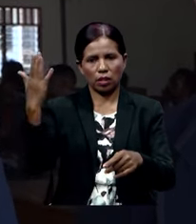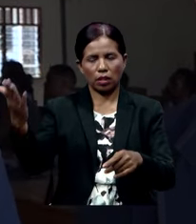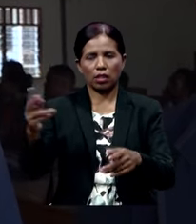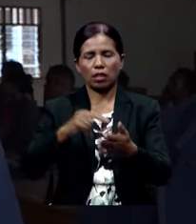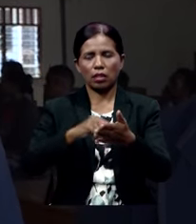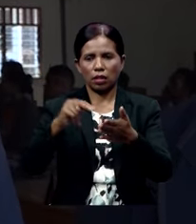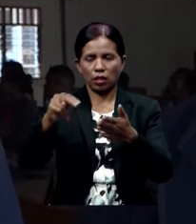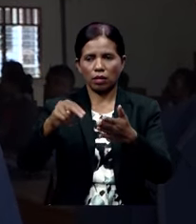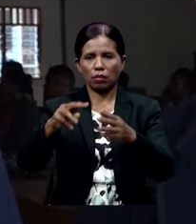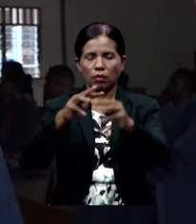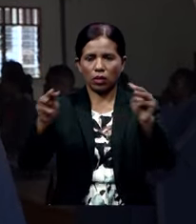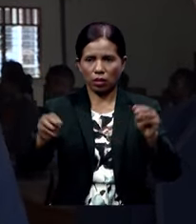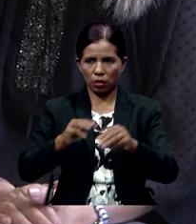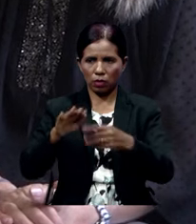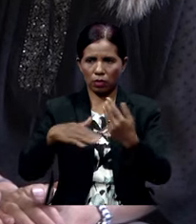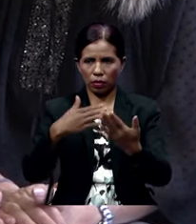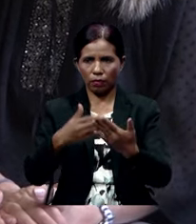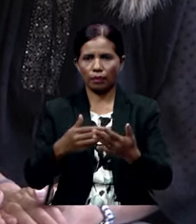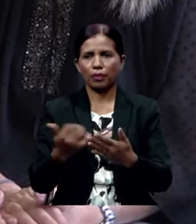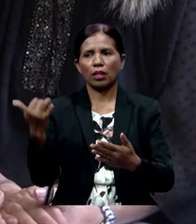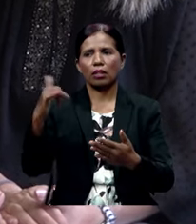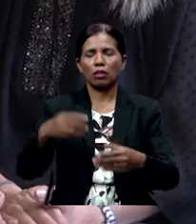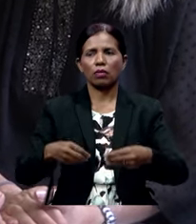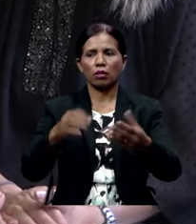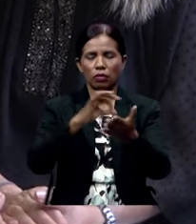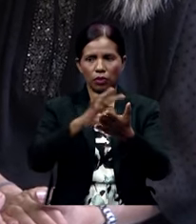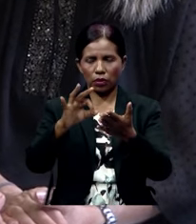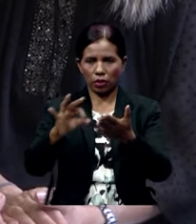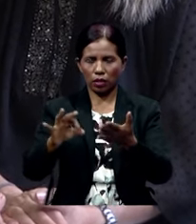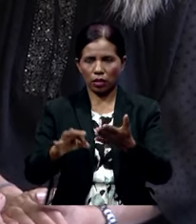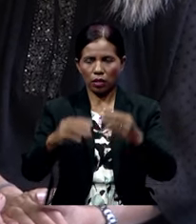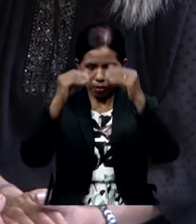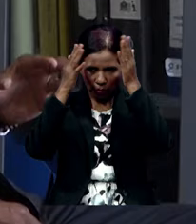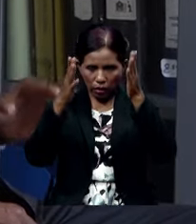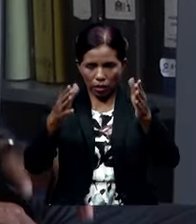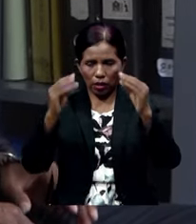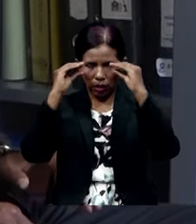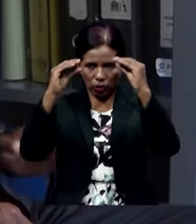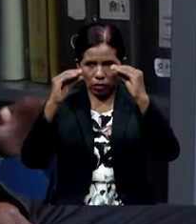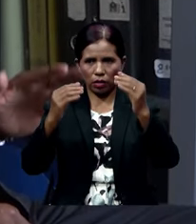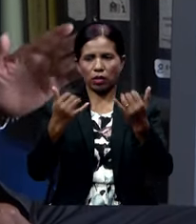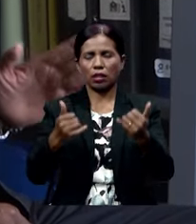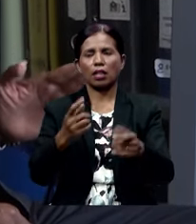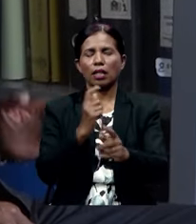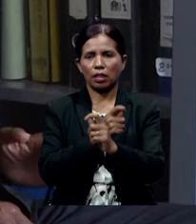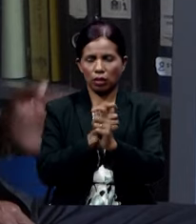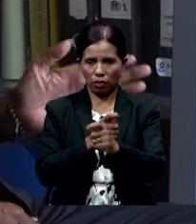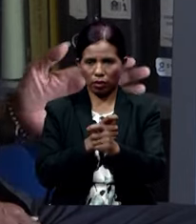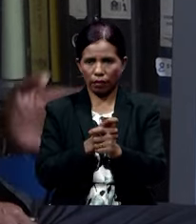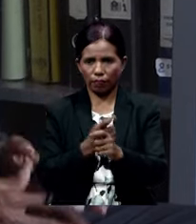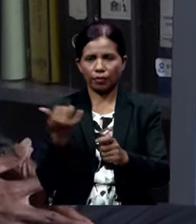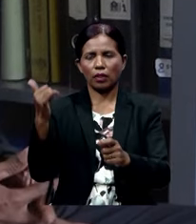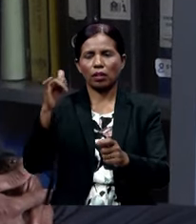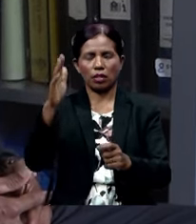nível municipal Sira Roto. Nebe sir nebe formação ne professor sir nebe hanorin da duni da lentetun e ida nebe ni